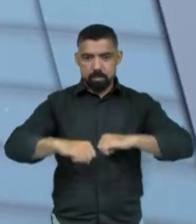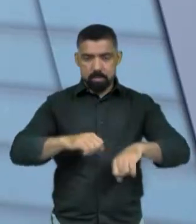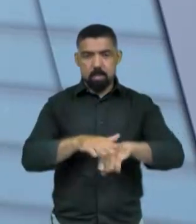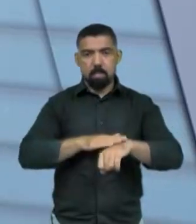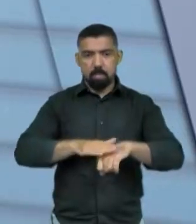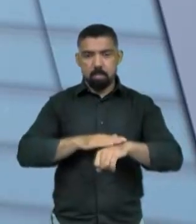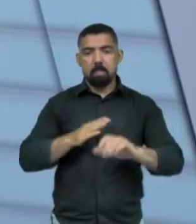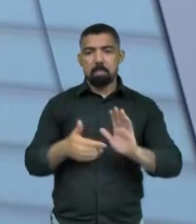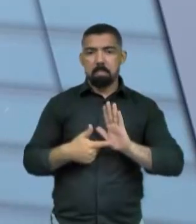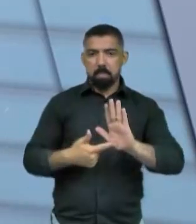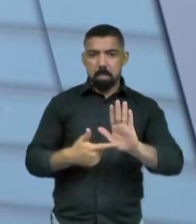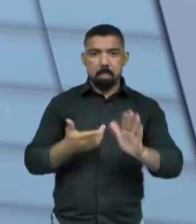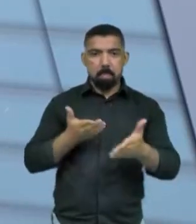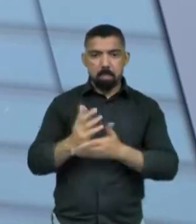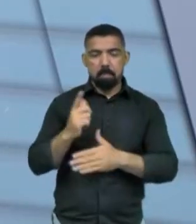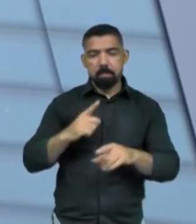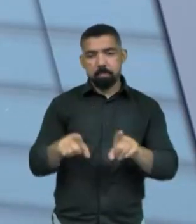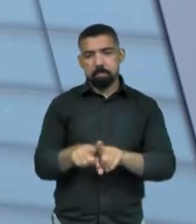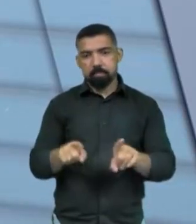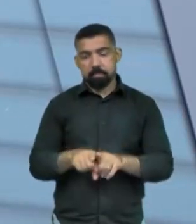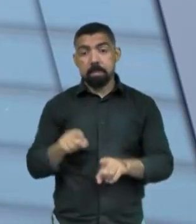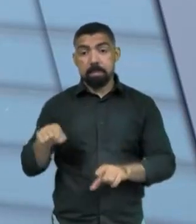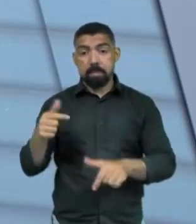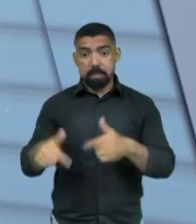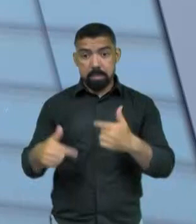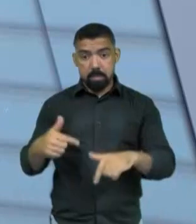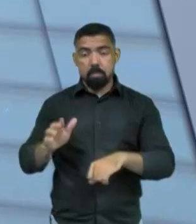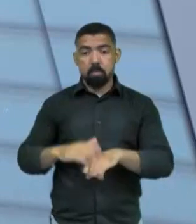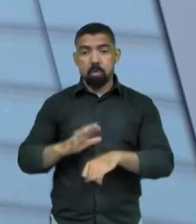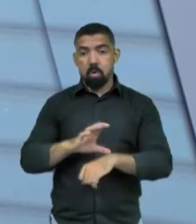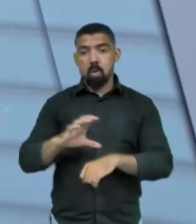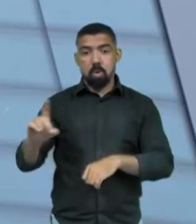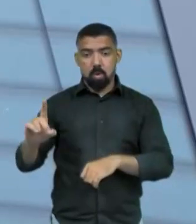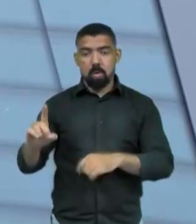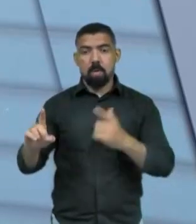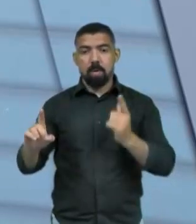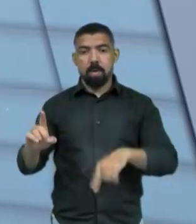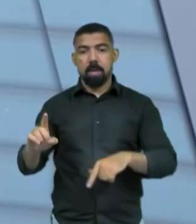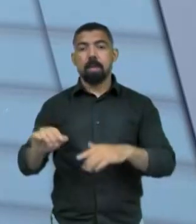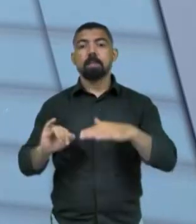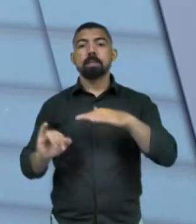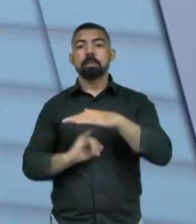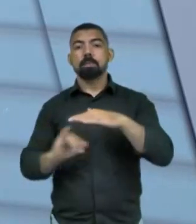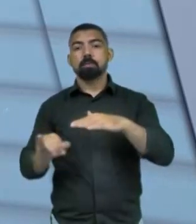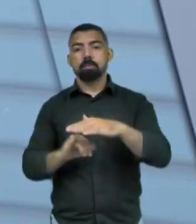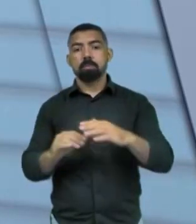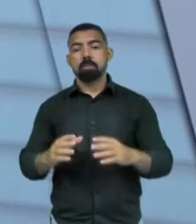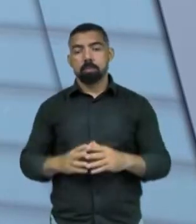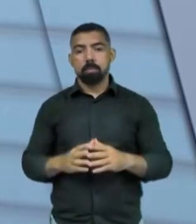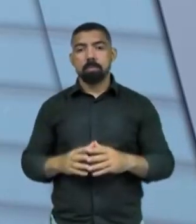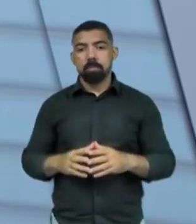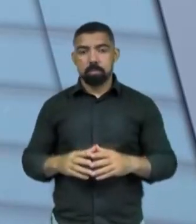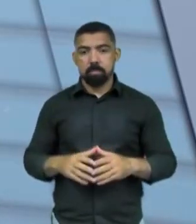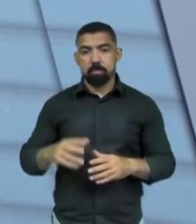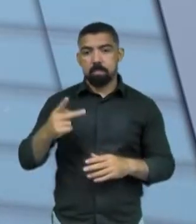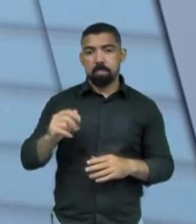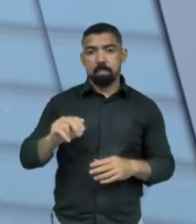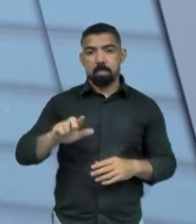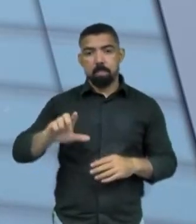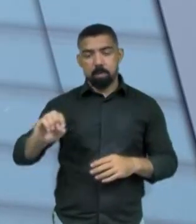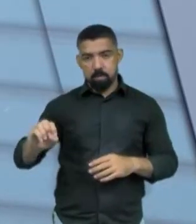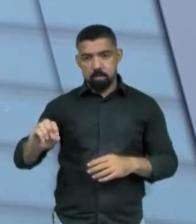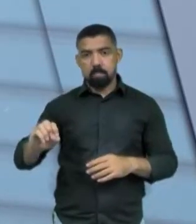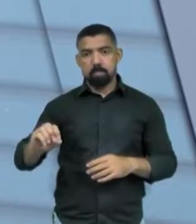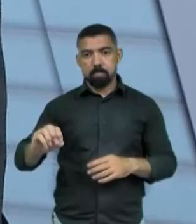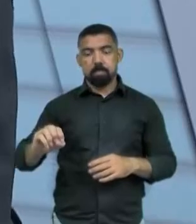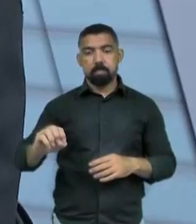etc, etc, etc. Esse trabalho está sendo coordenado pela Fundação Associação Técnico Científica Engenheiro Paulo de Frontin, é isso? Vinculado